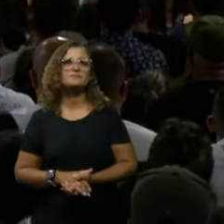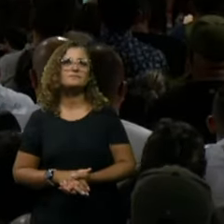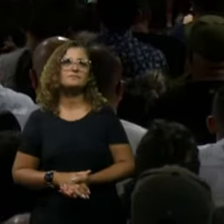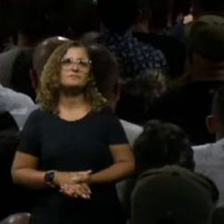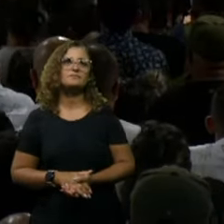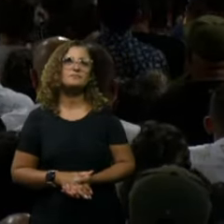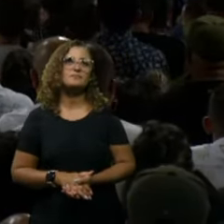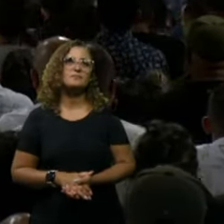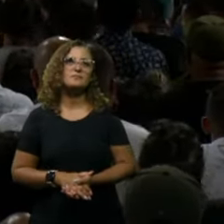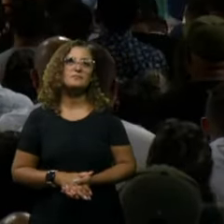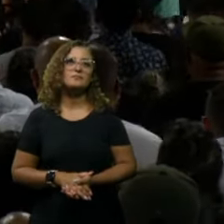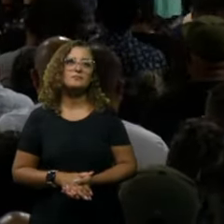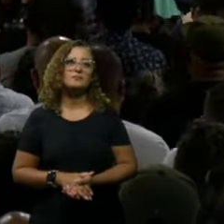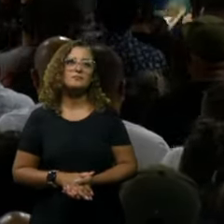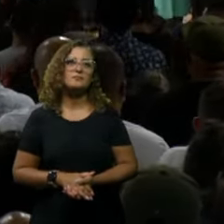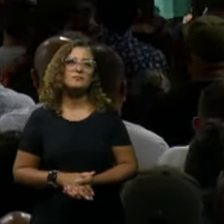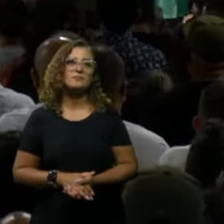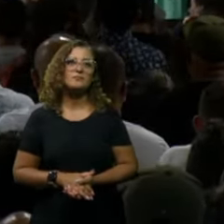nós